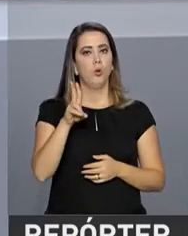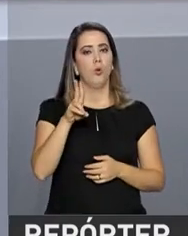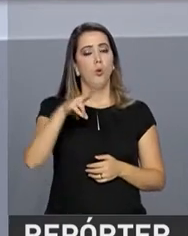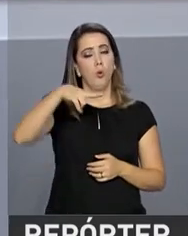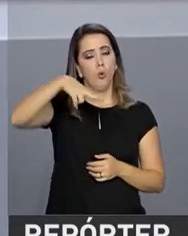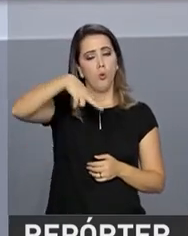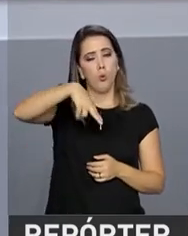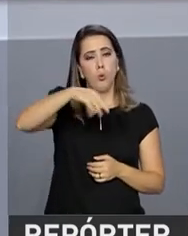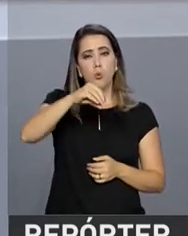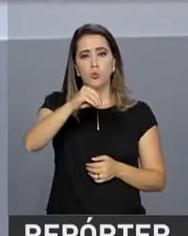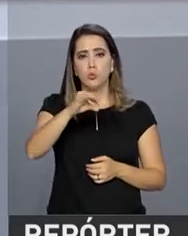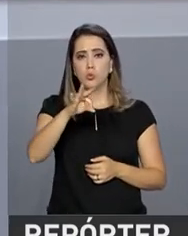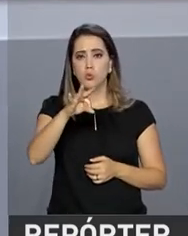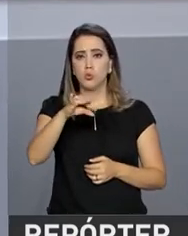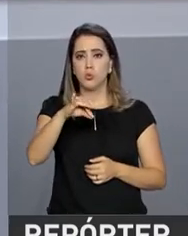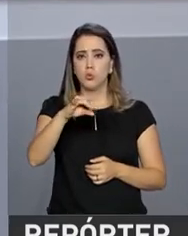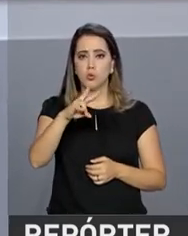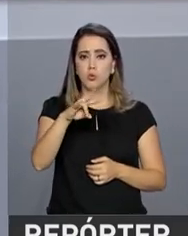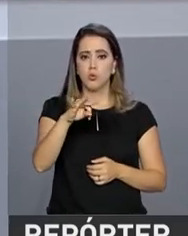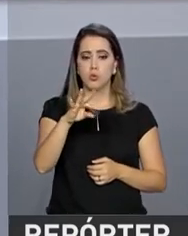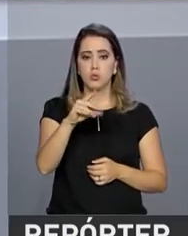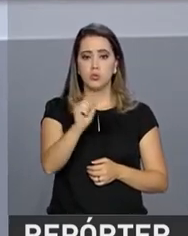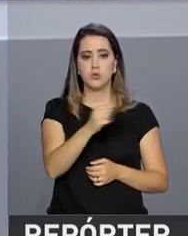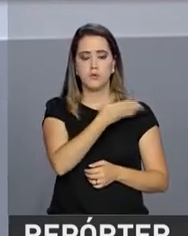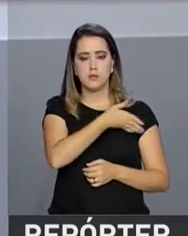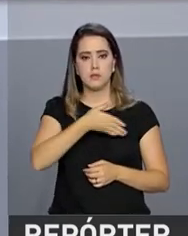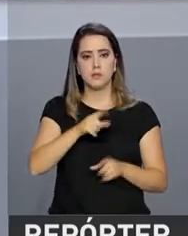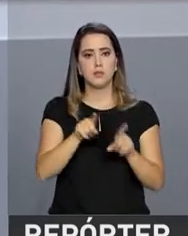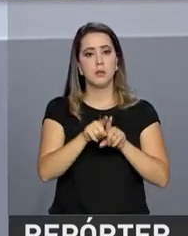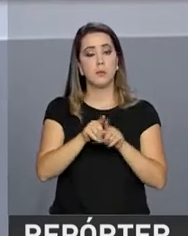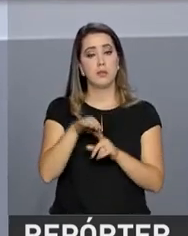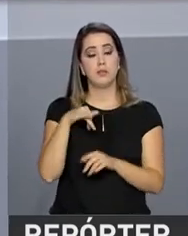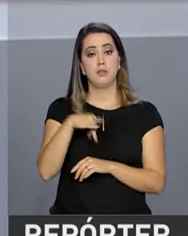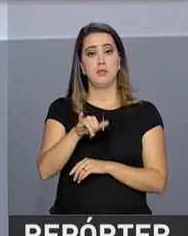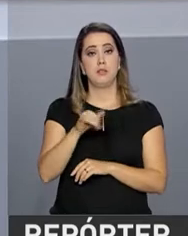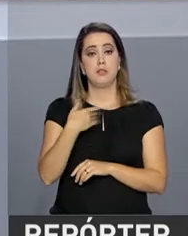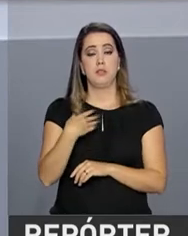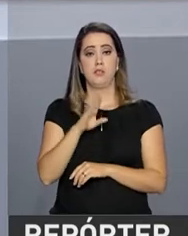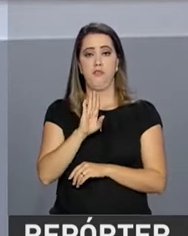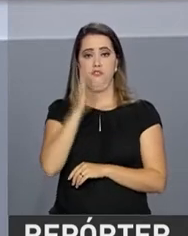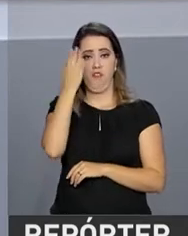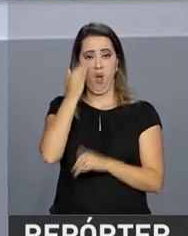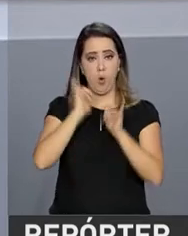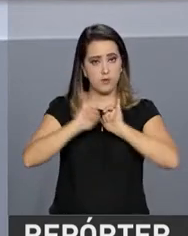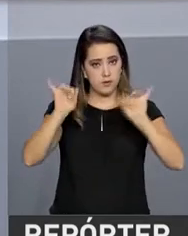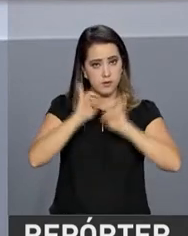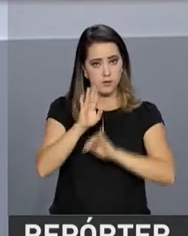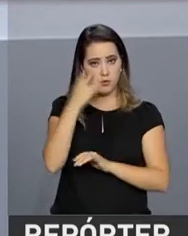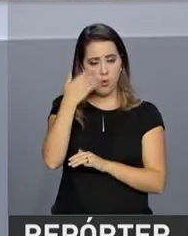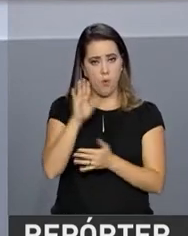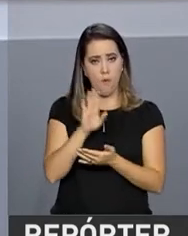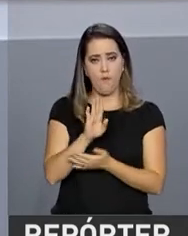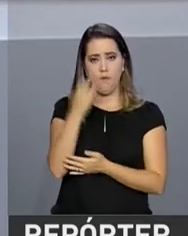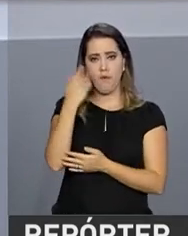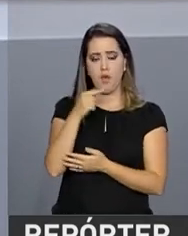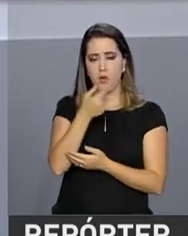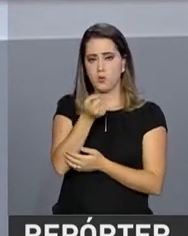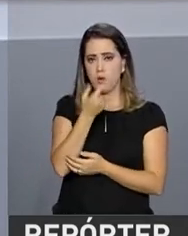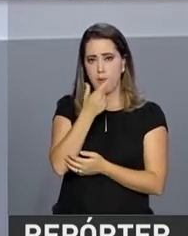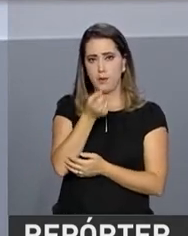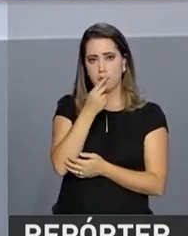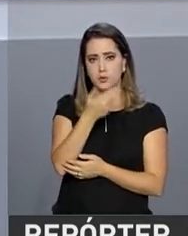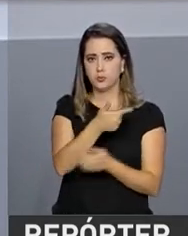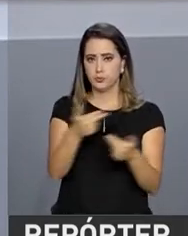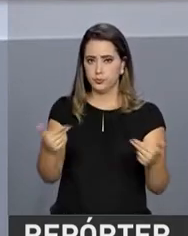instrumento de notificação das autoridades em casos de propaganda enganosa falta de qualidade e falsificações de medicamentos